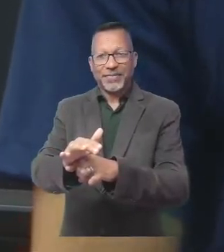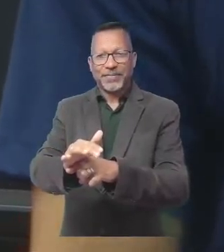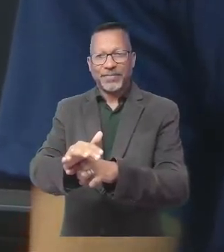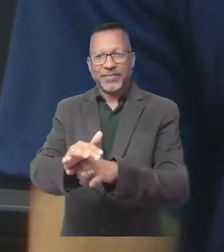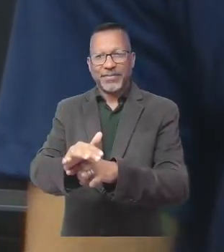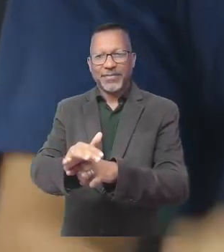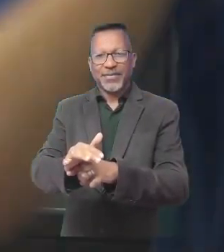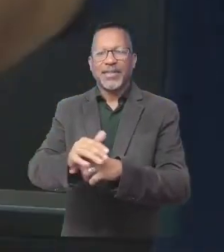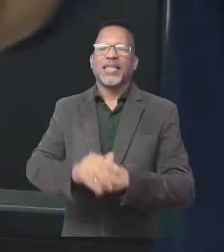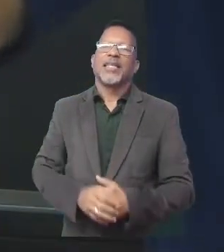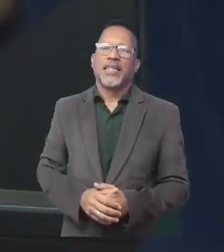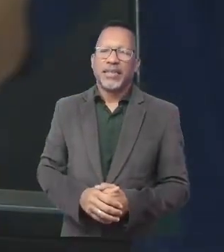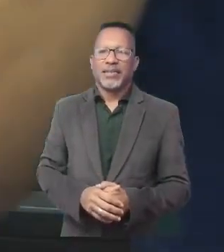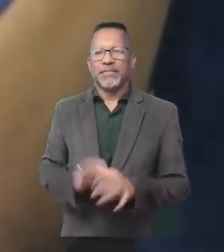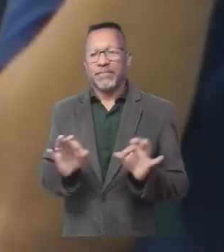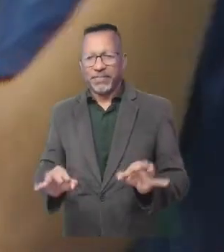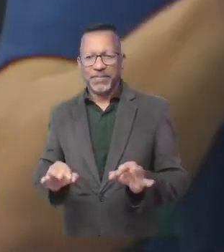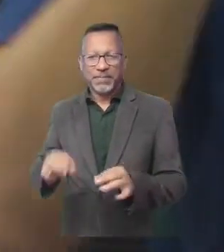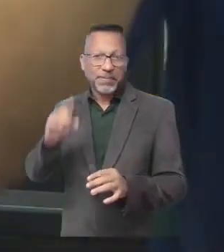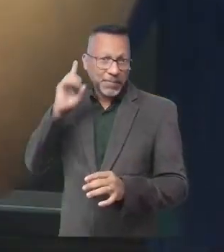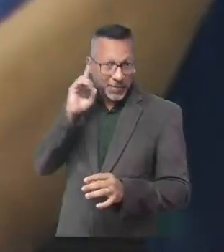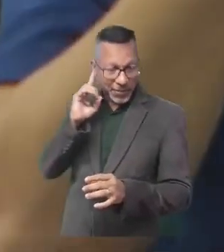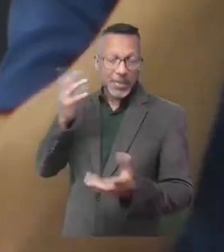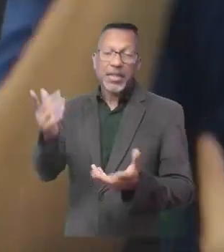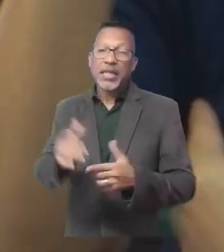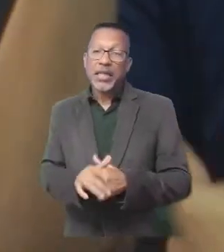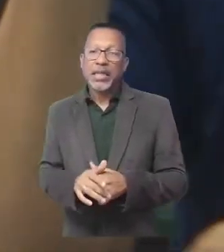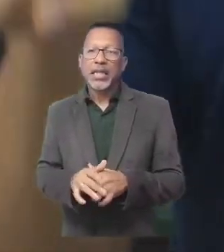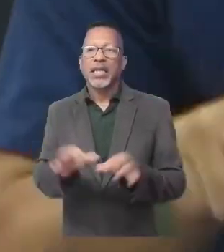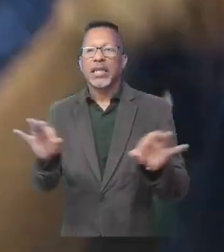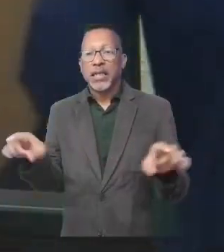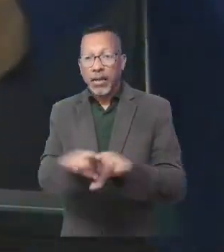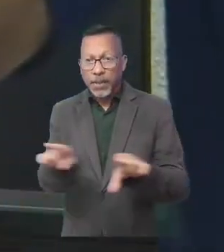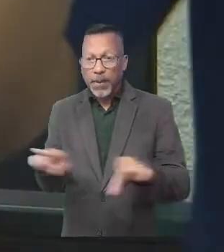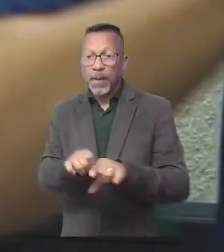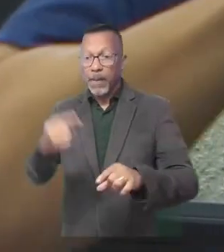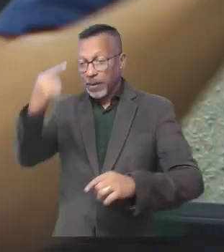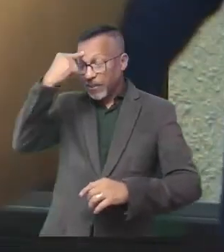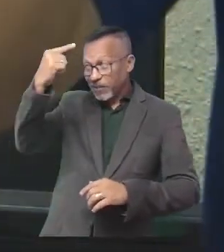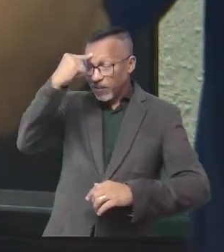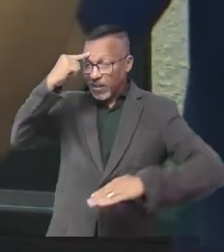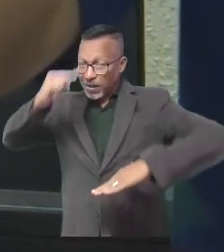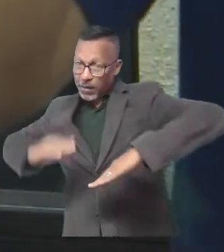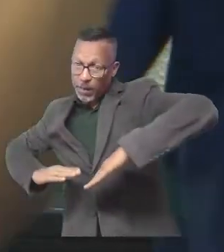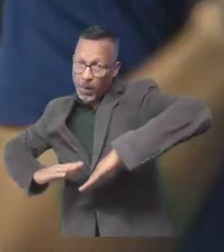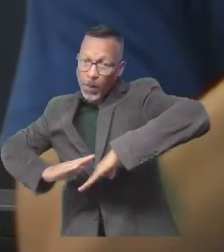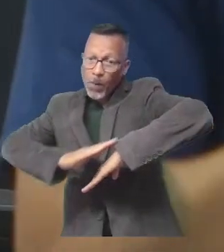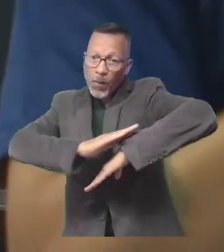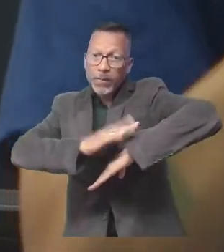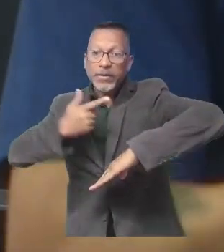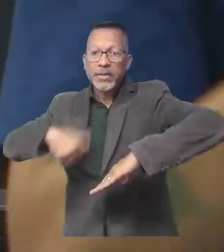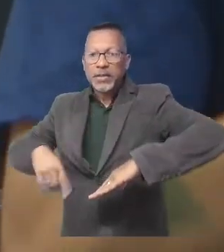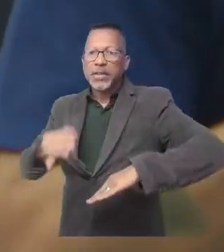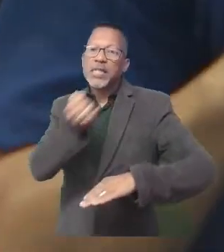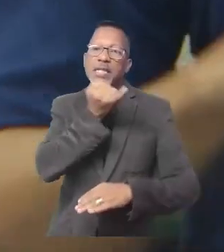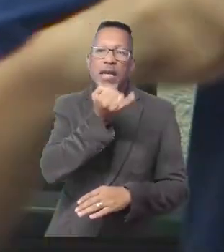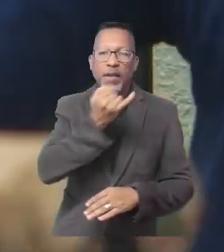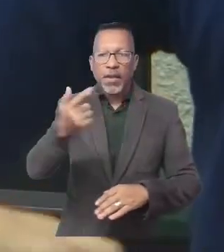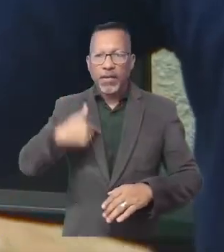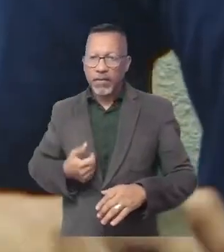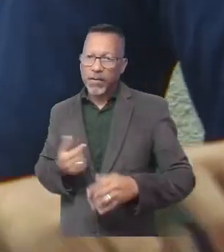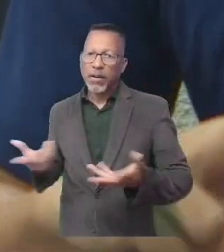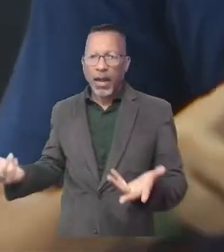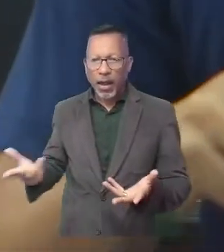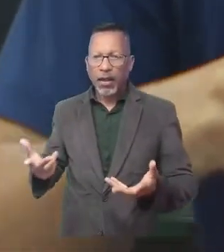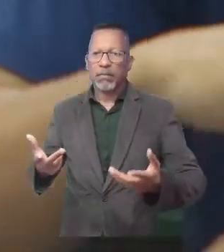E surdas, exatamente. E eu também pensei em terem rampas de acesso, por exemplo, para acessar pontos